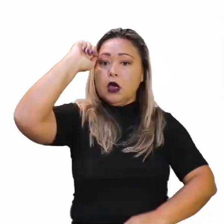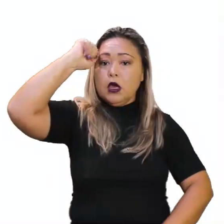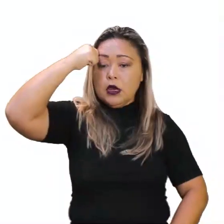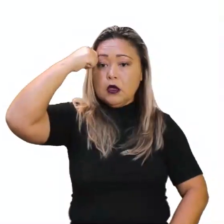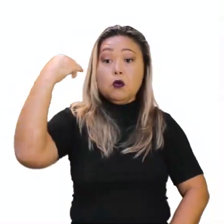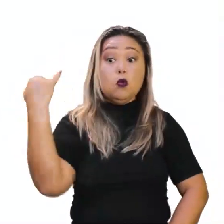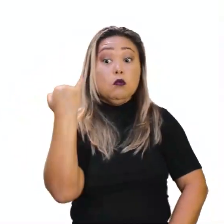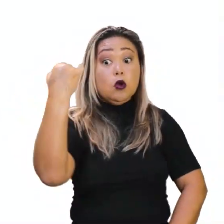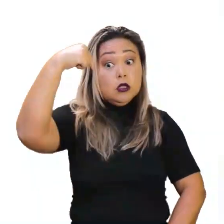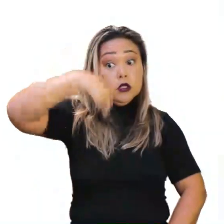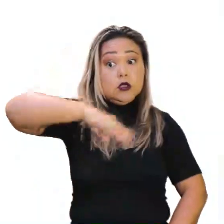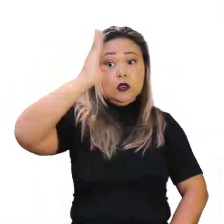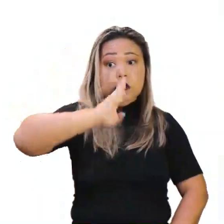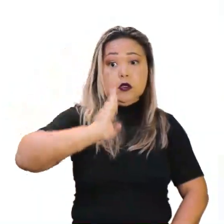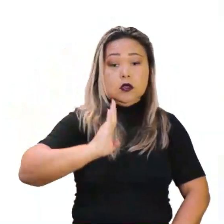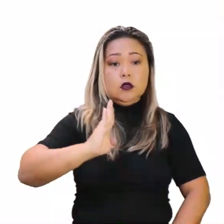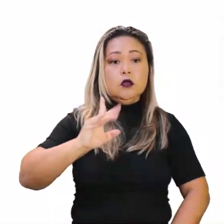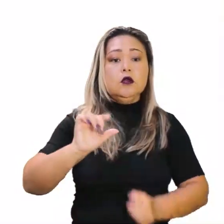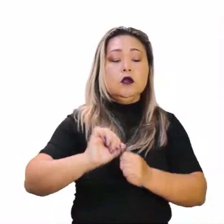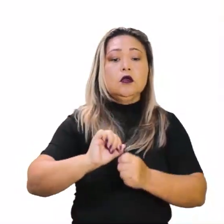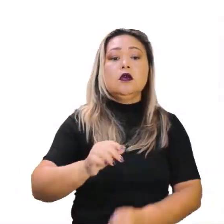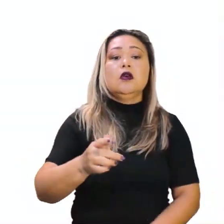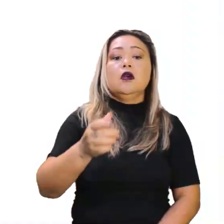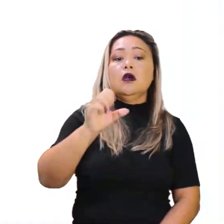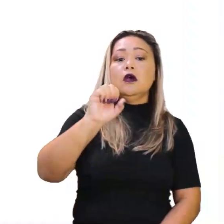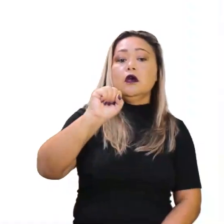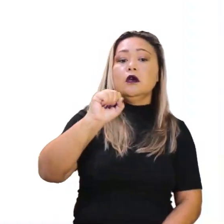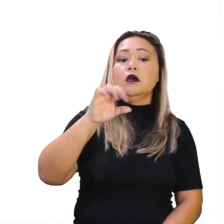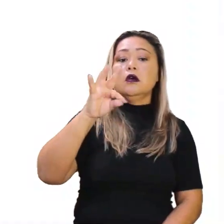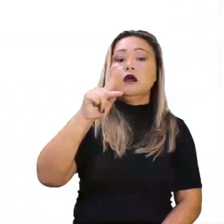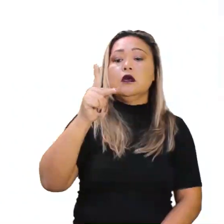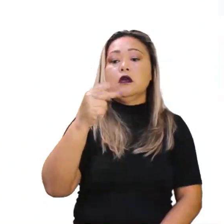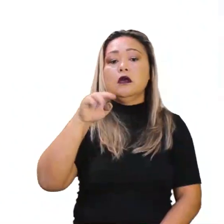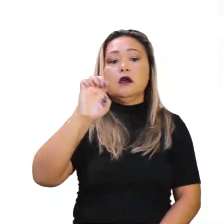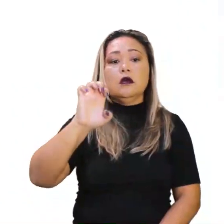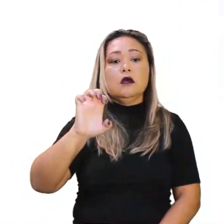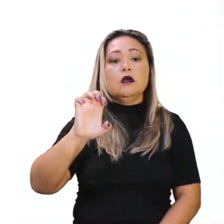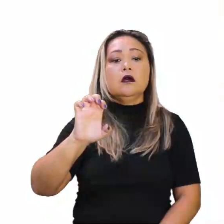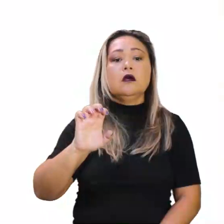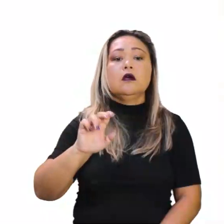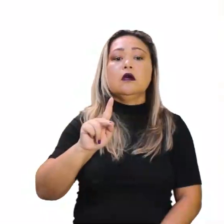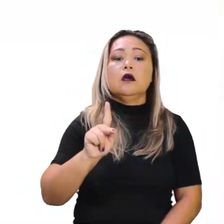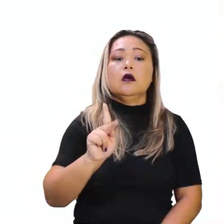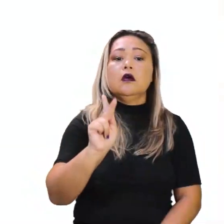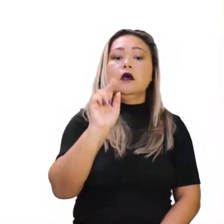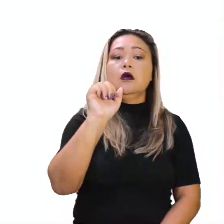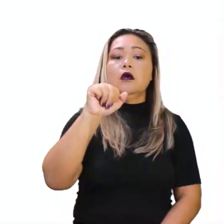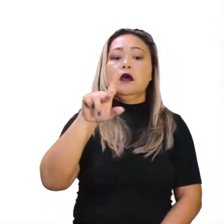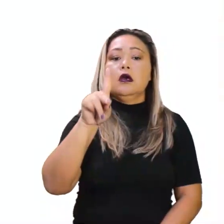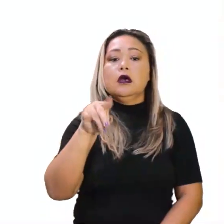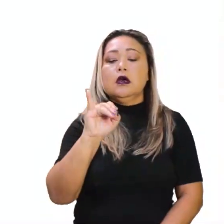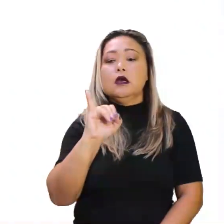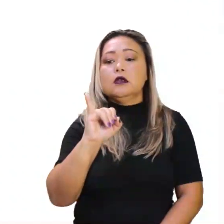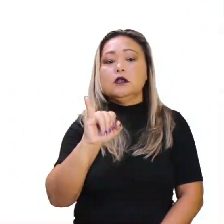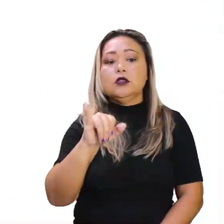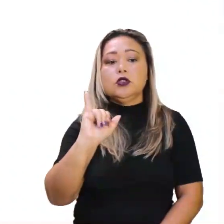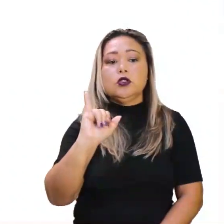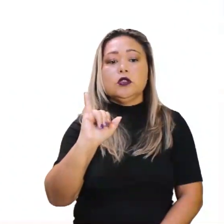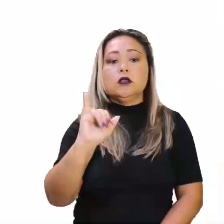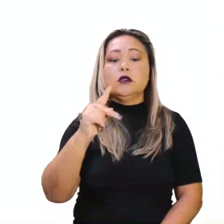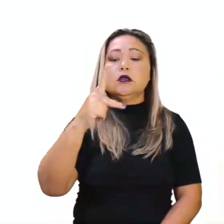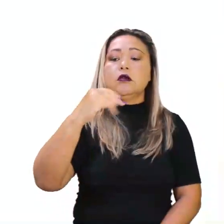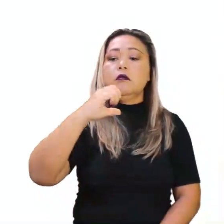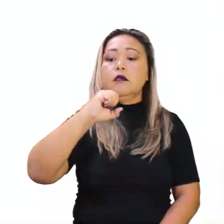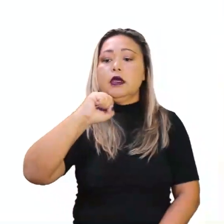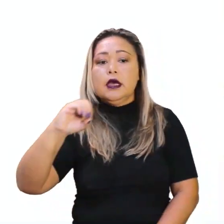destaca-se Fatin Stephen, Vassili Kandinsky, Pablo Picasso, Mestre Didi ou